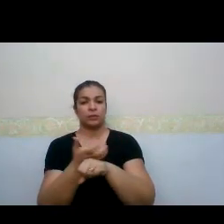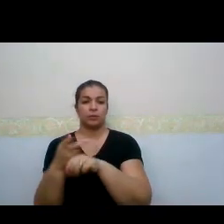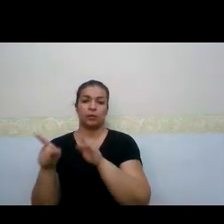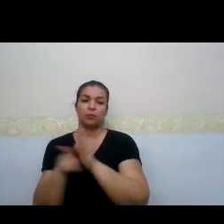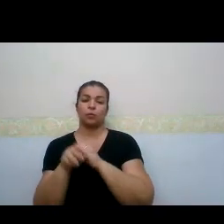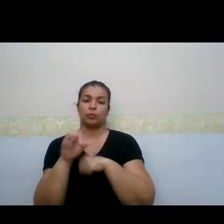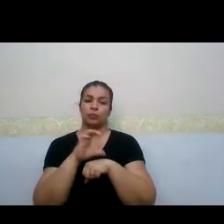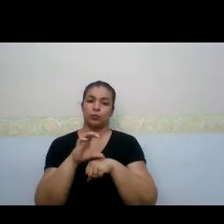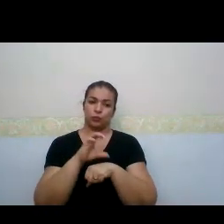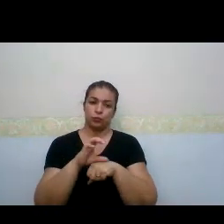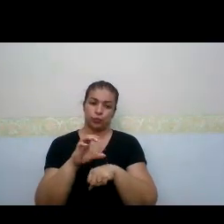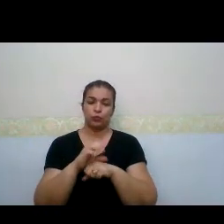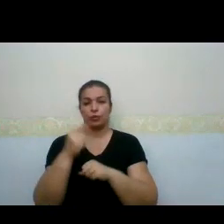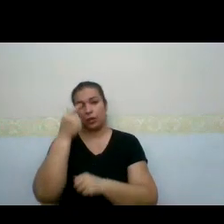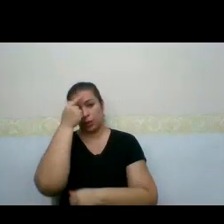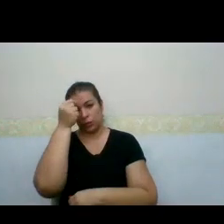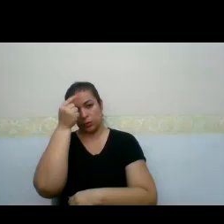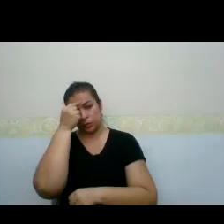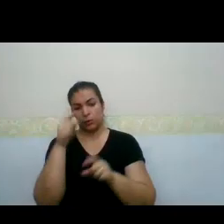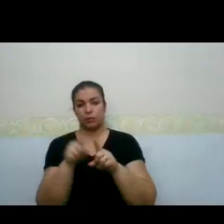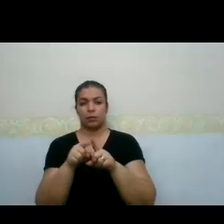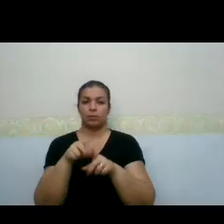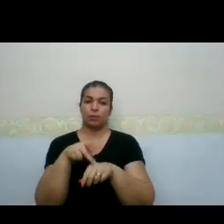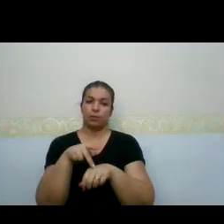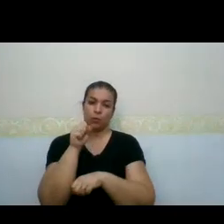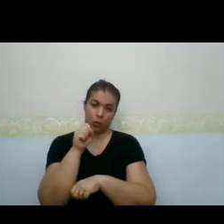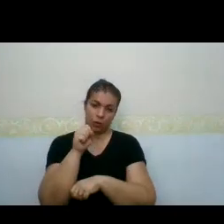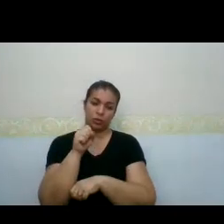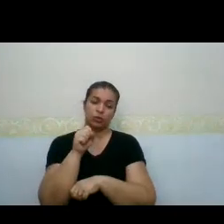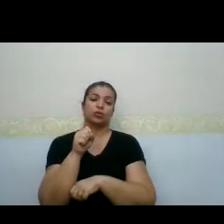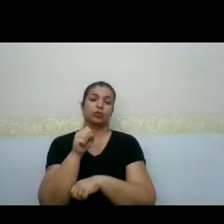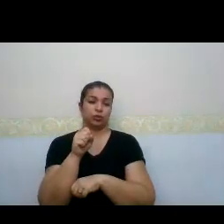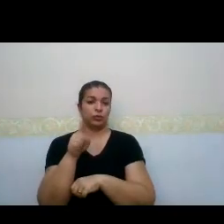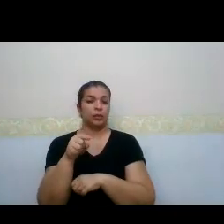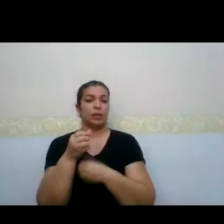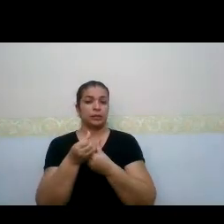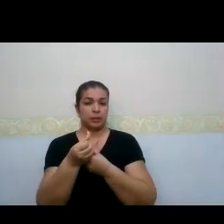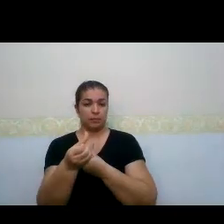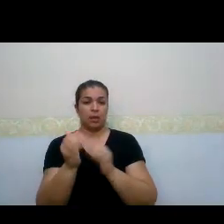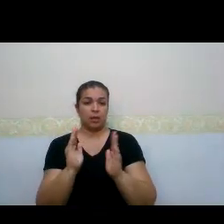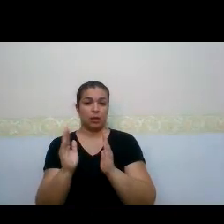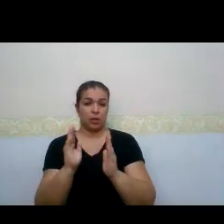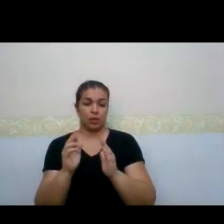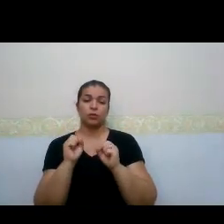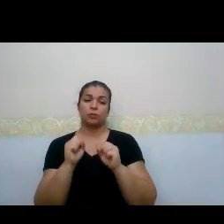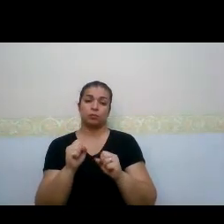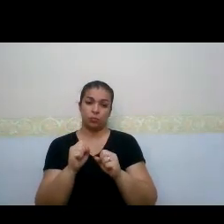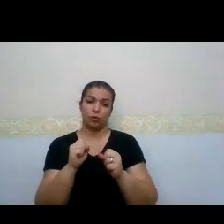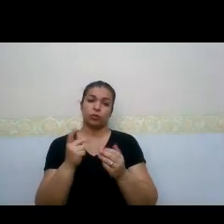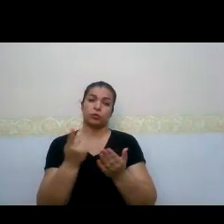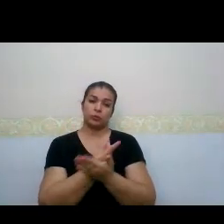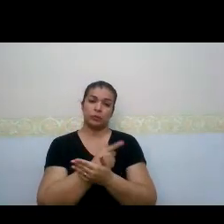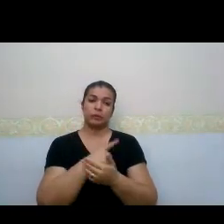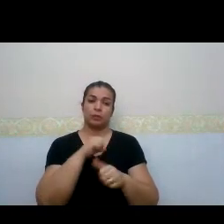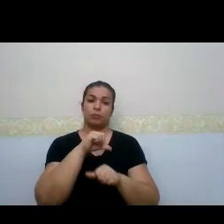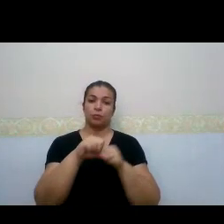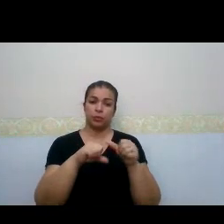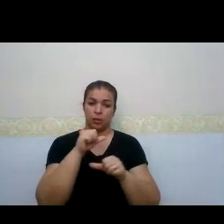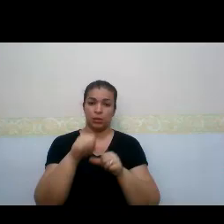de graduação e pós-graduação, em determinado semestre, podendo passar por modificações,